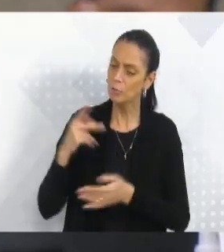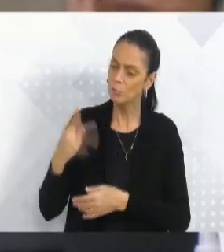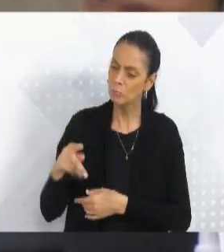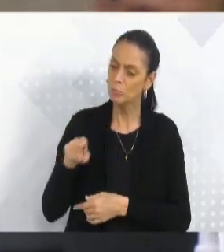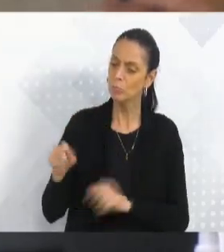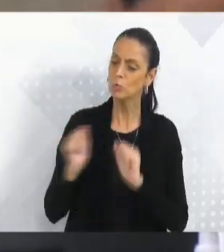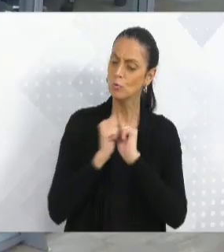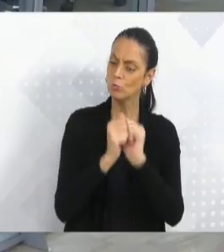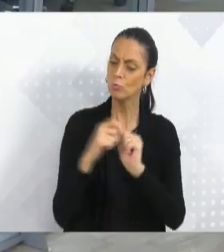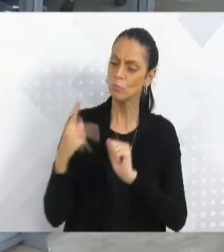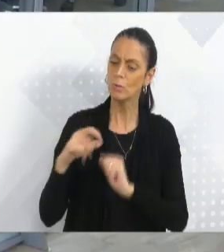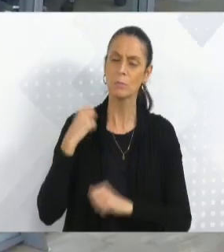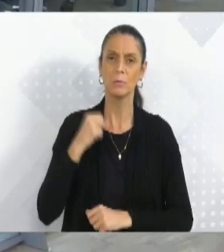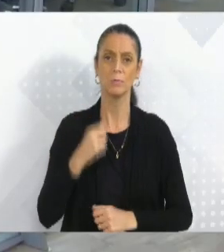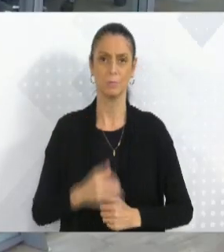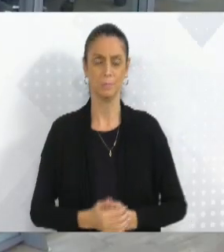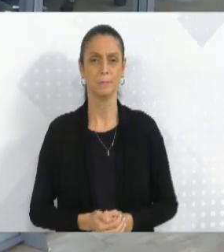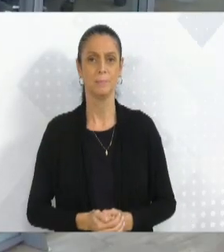Senador obrigado